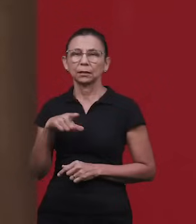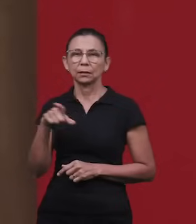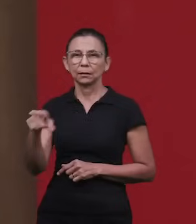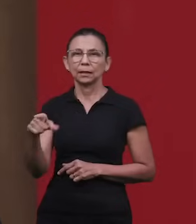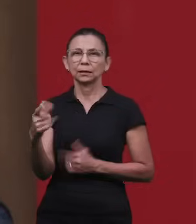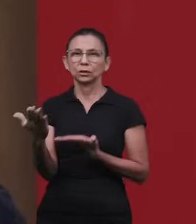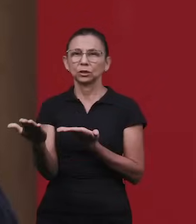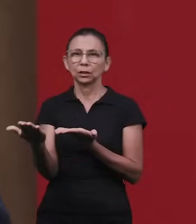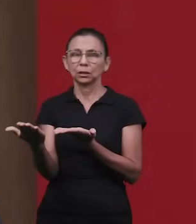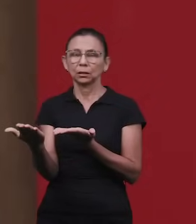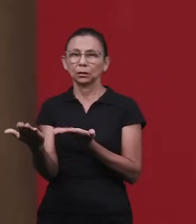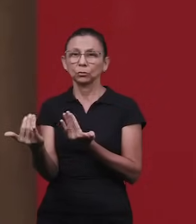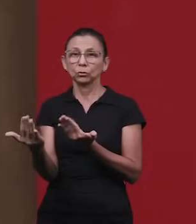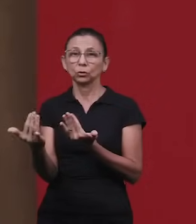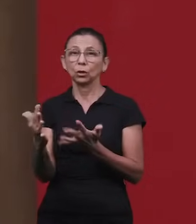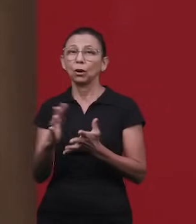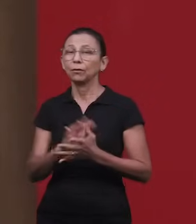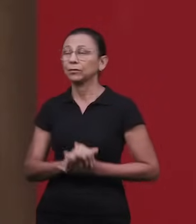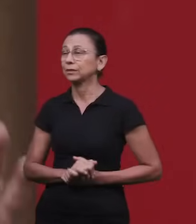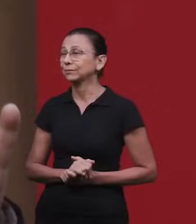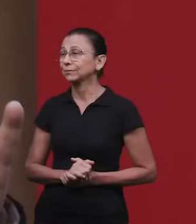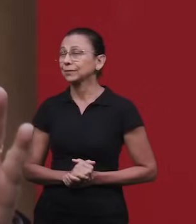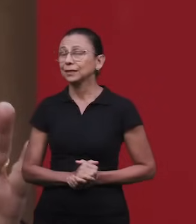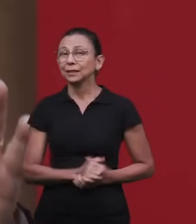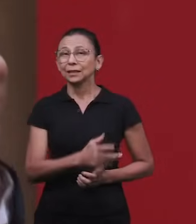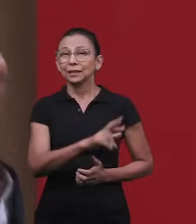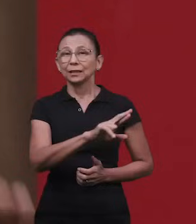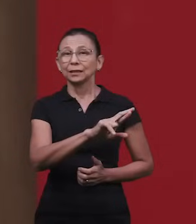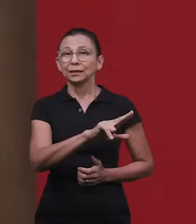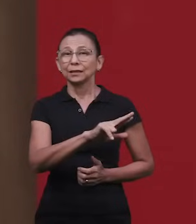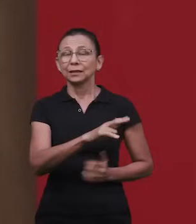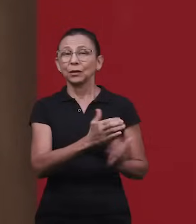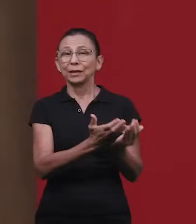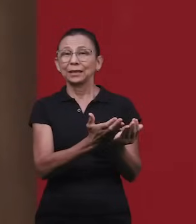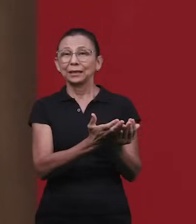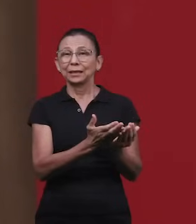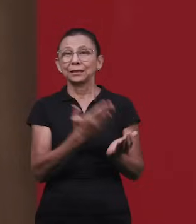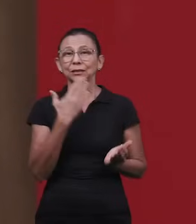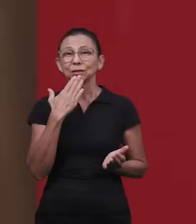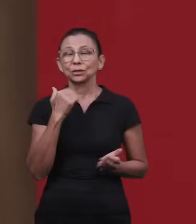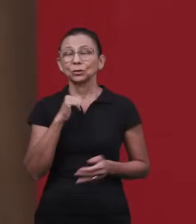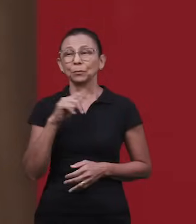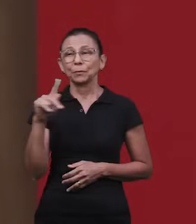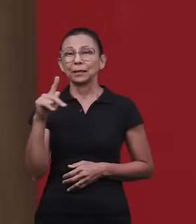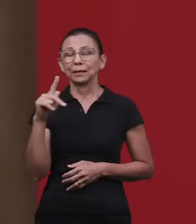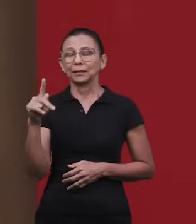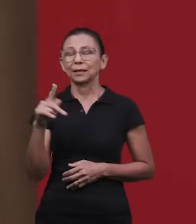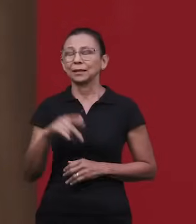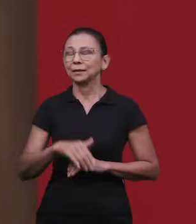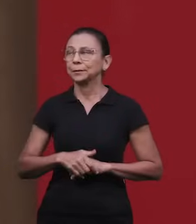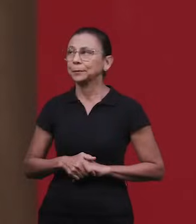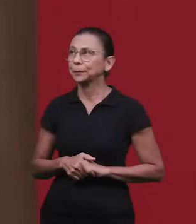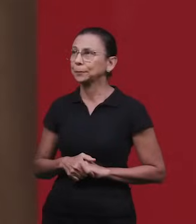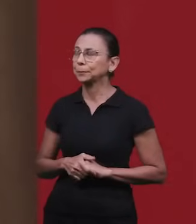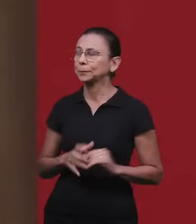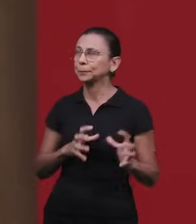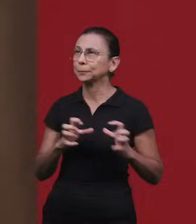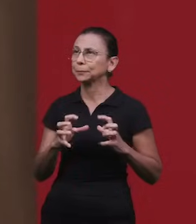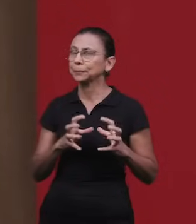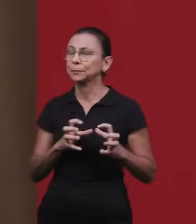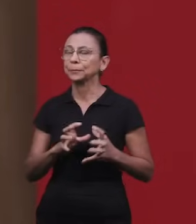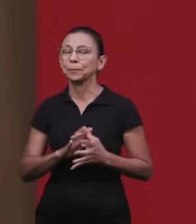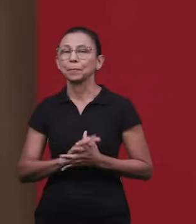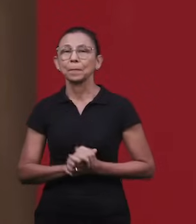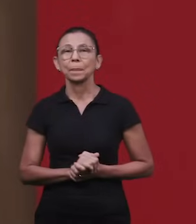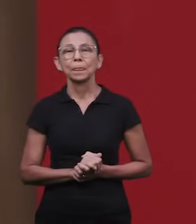muito em casa, e ele disse, eu não vou nem conversar com meu pai, senão, calma aí. O que a Bíblia diz? Qual o mandamento, Senhor? Honra